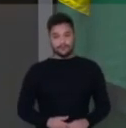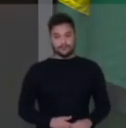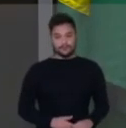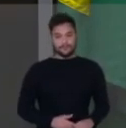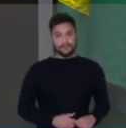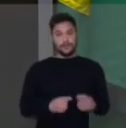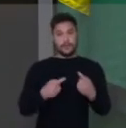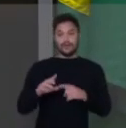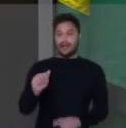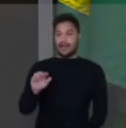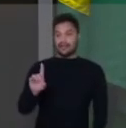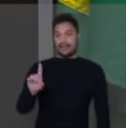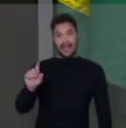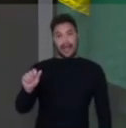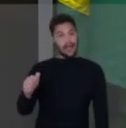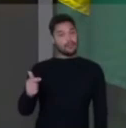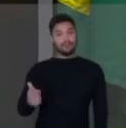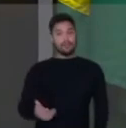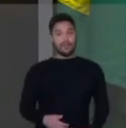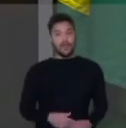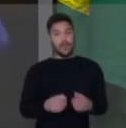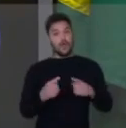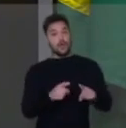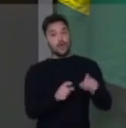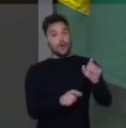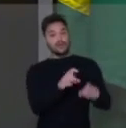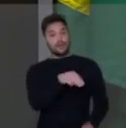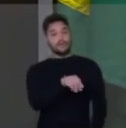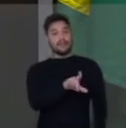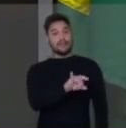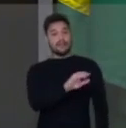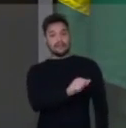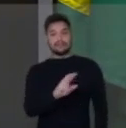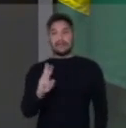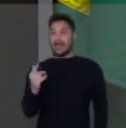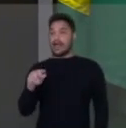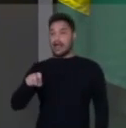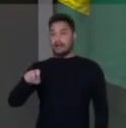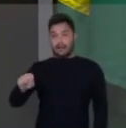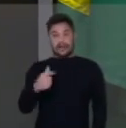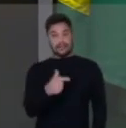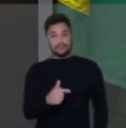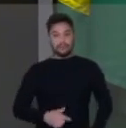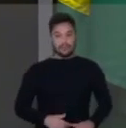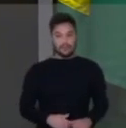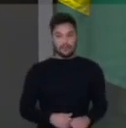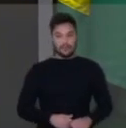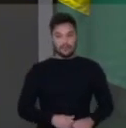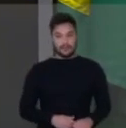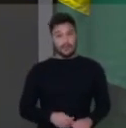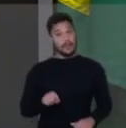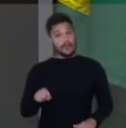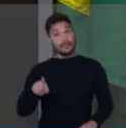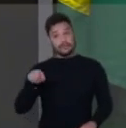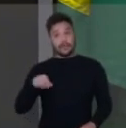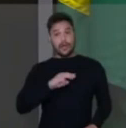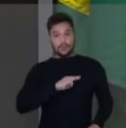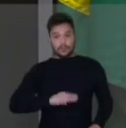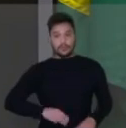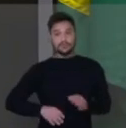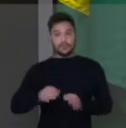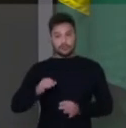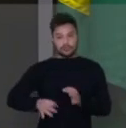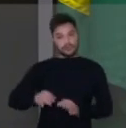o ADA, não tem. Contra os milicianos, contra o Hamas, não tem. Esse é o ministro da Justiça do nosso